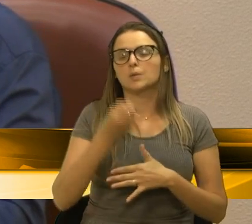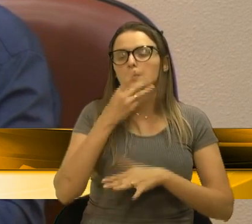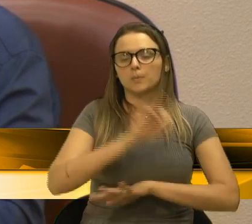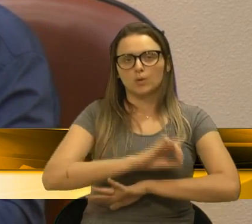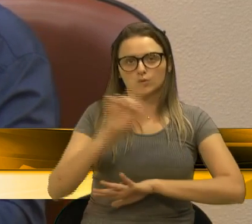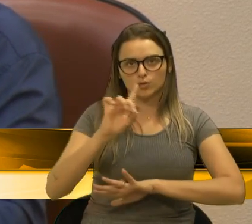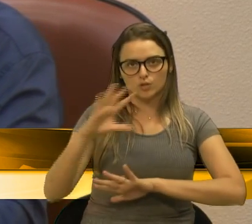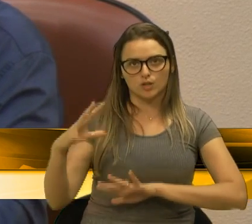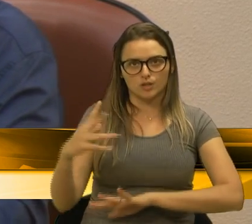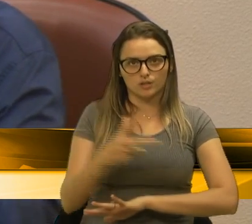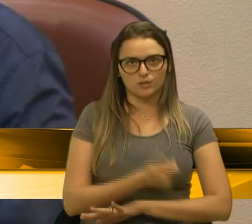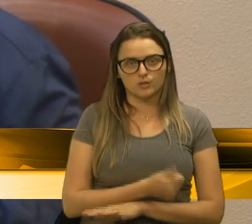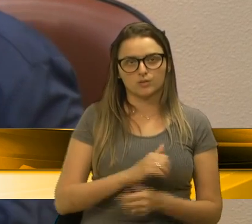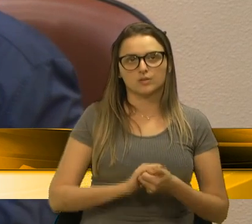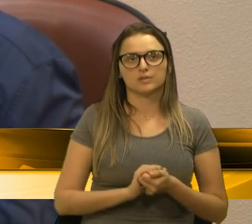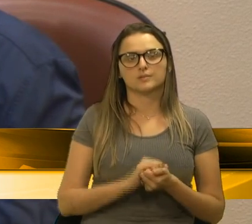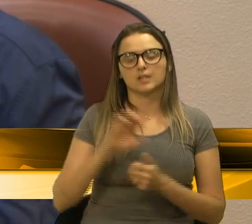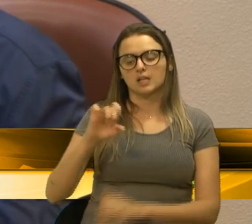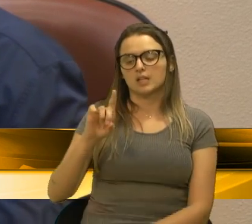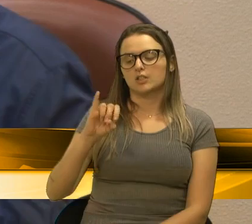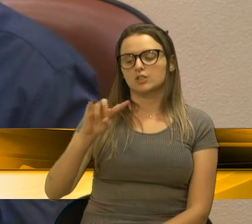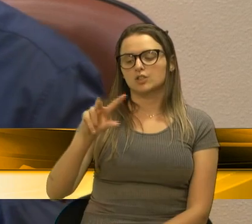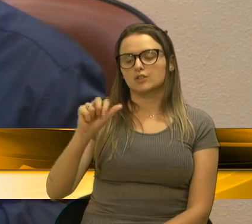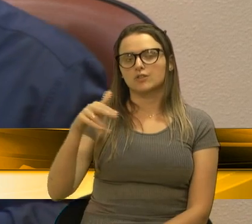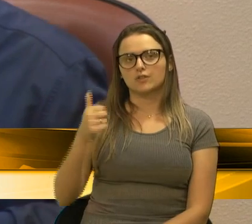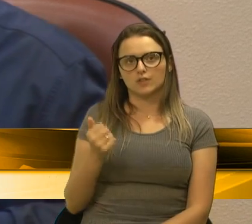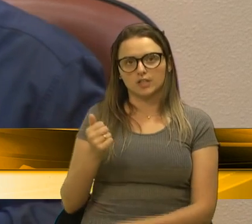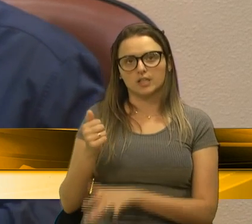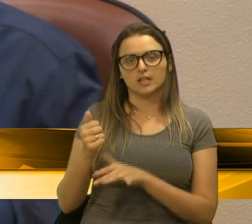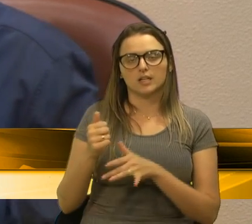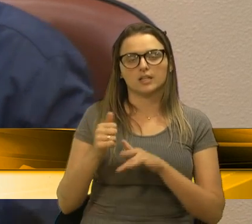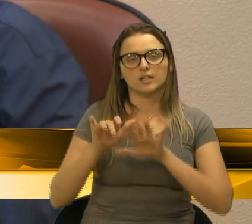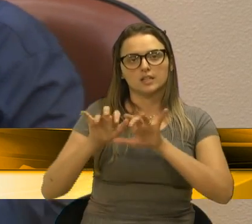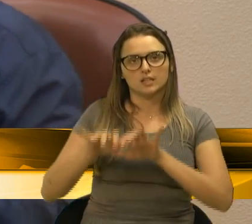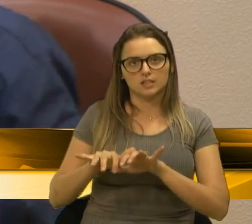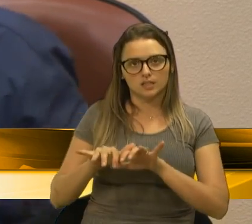bom dia a todos. Edivânia da Costa Ramos, chefe do setor de registros de anais.